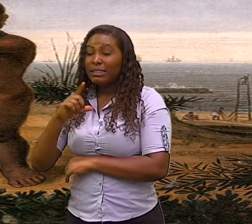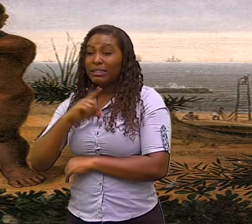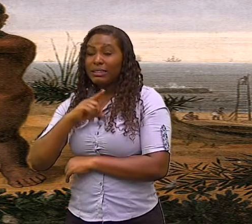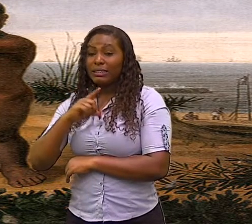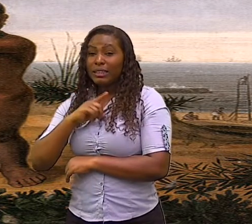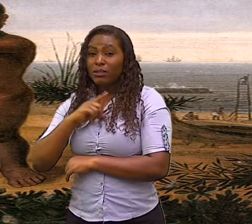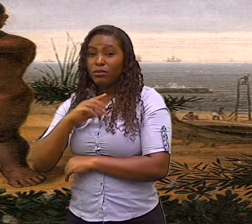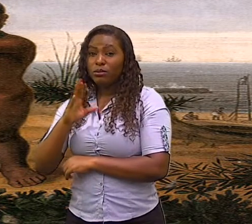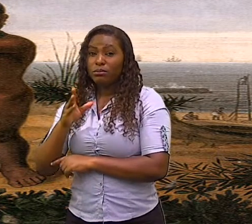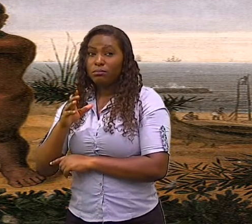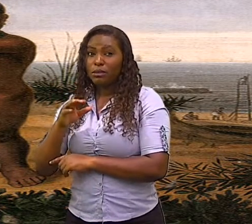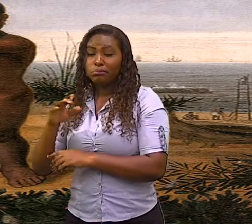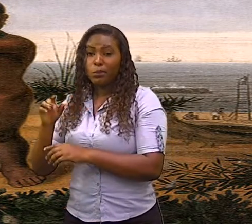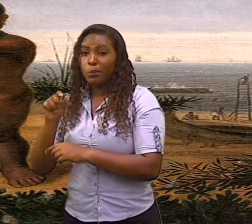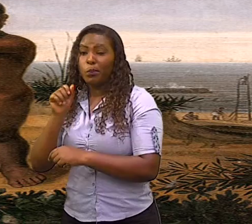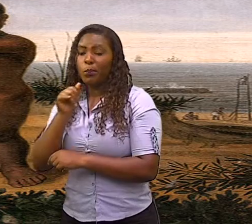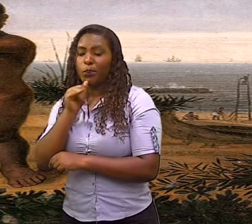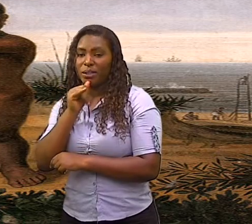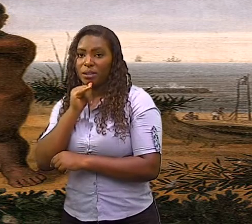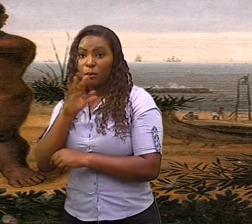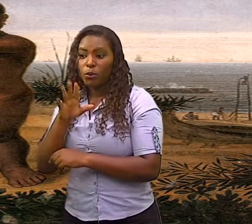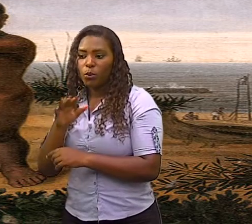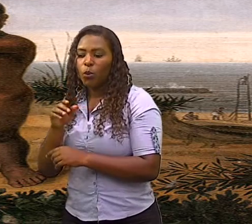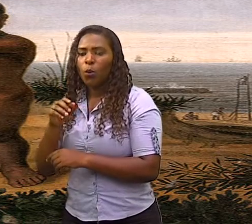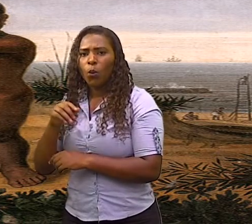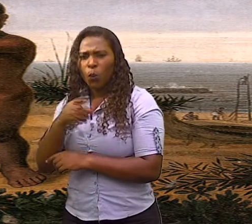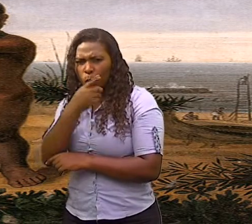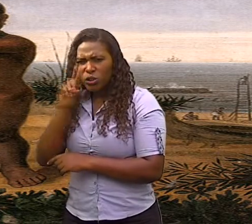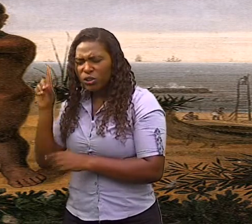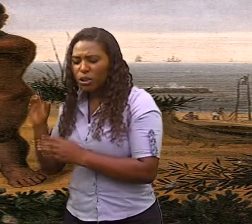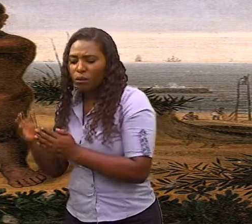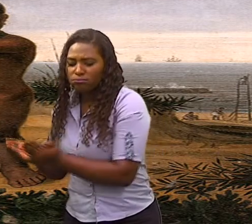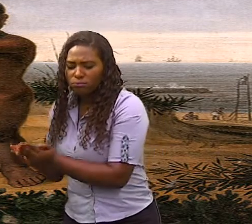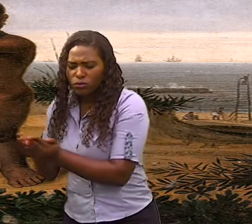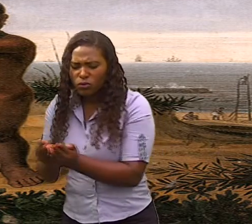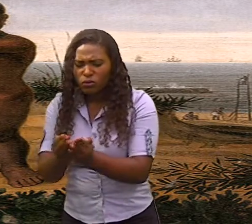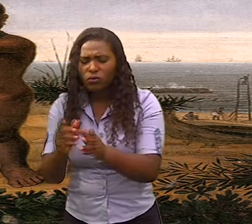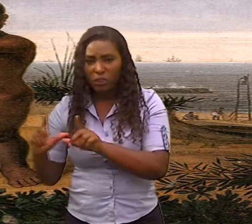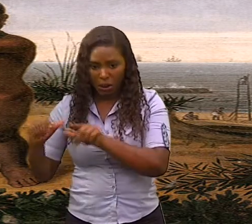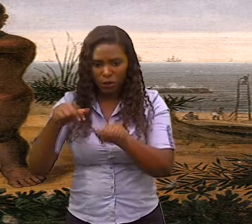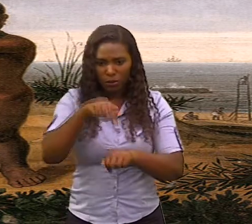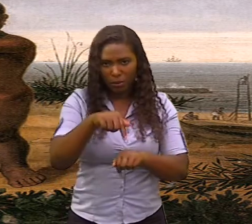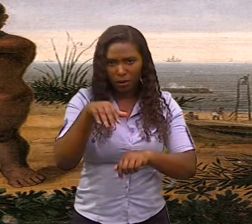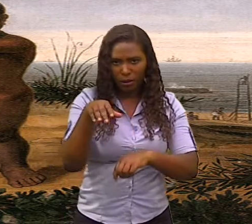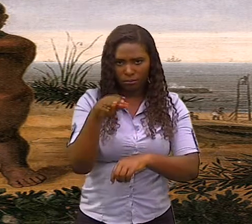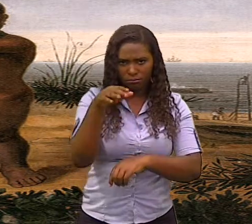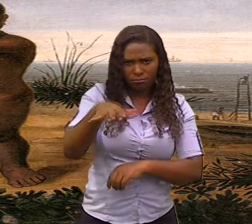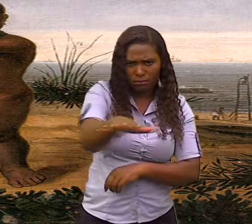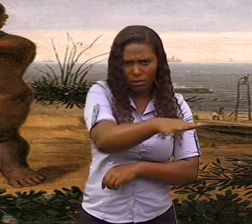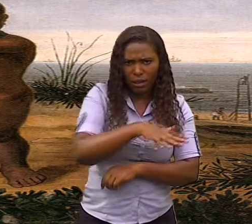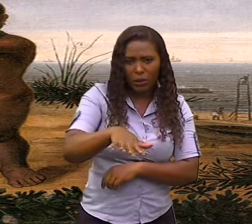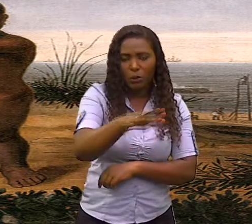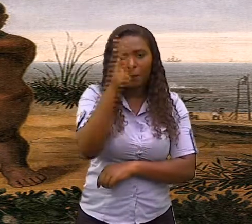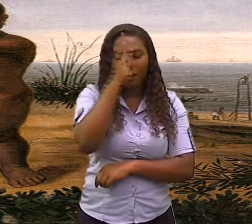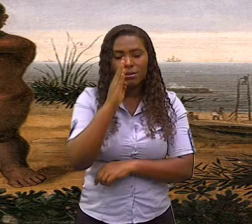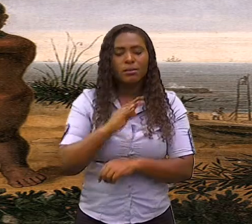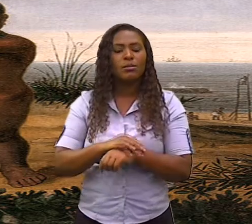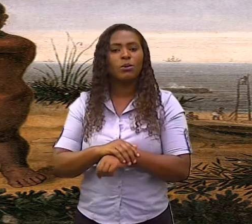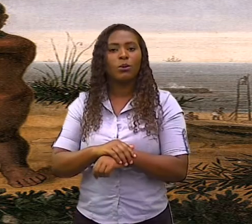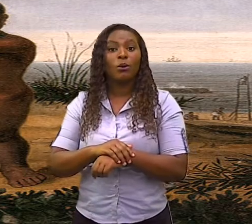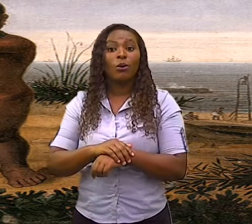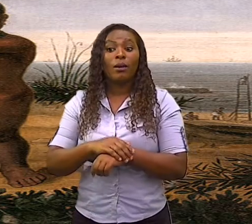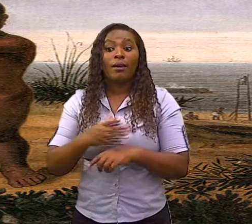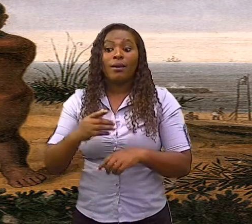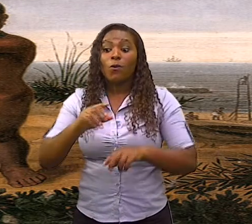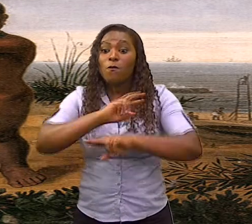quando todos chegaram, eles ficaram o quê? Fascinados pelo que eles encontraram no Brasil. Né? Então nós estamos falando, aí nós vamos